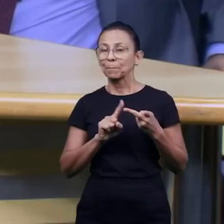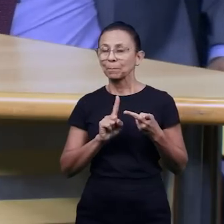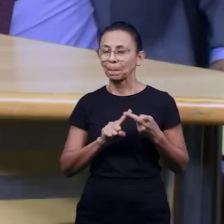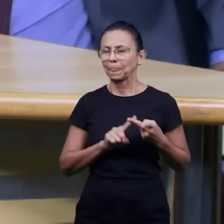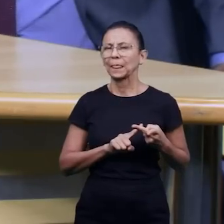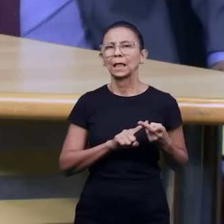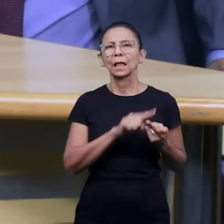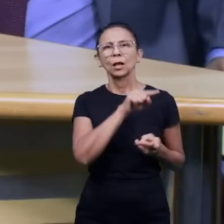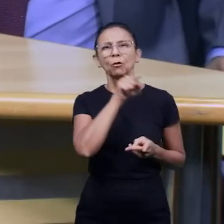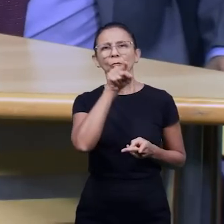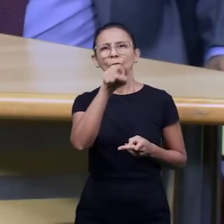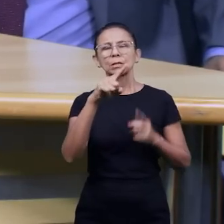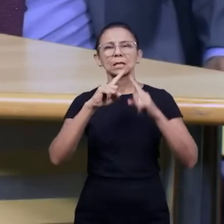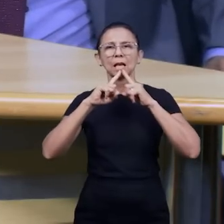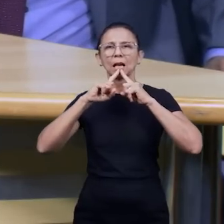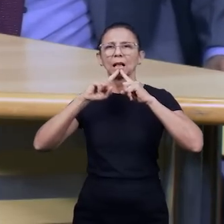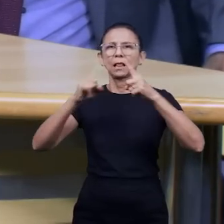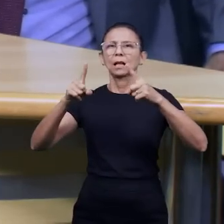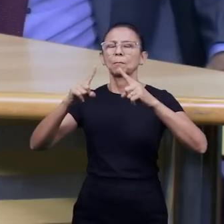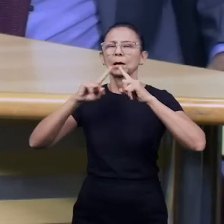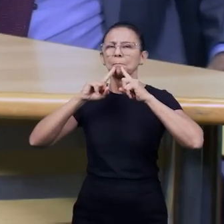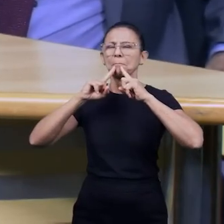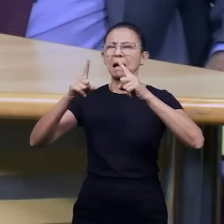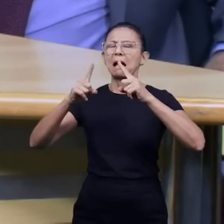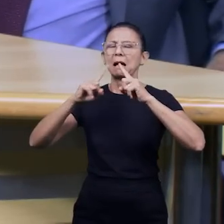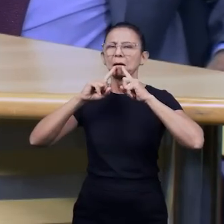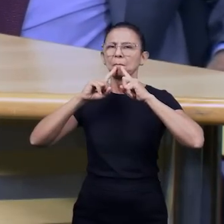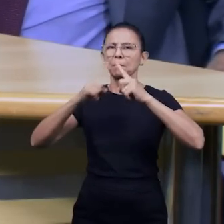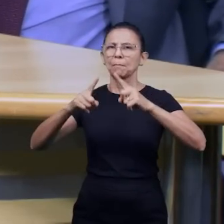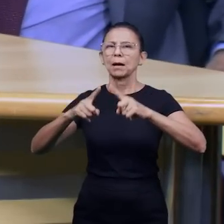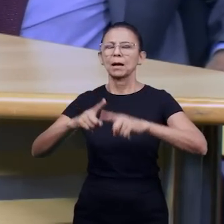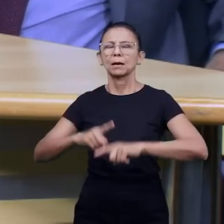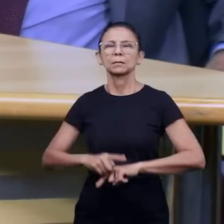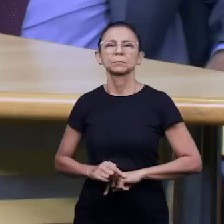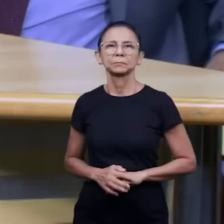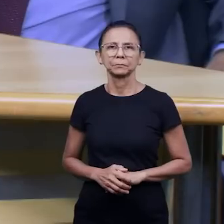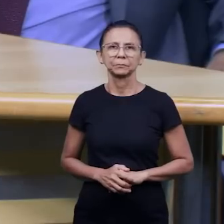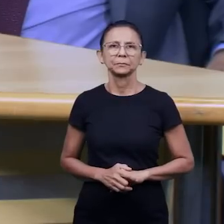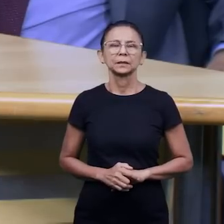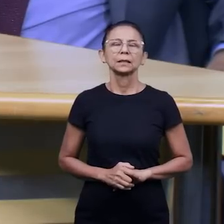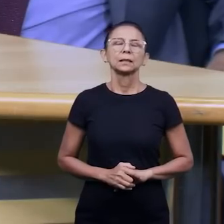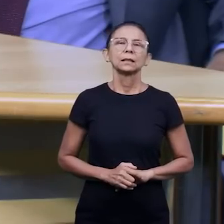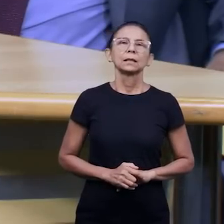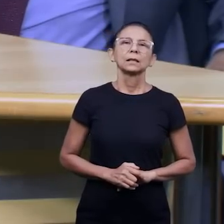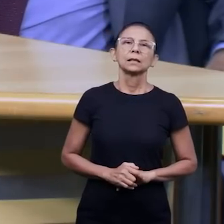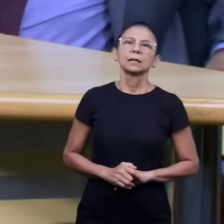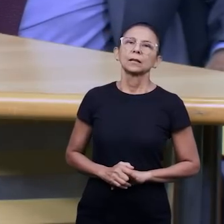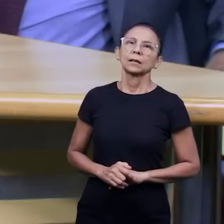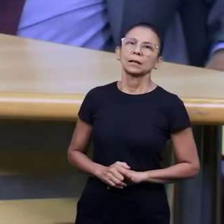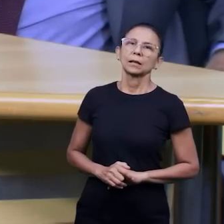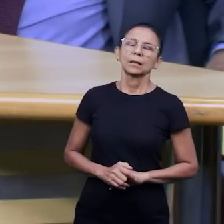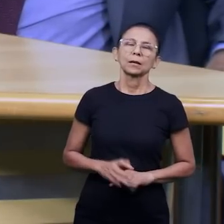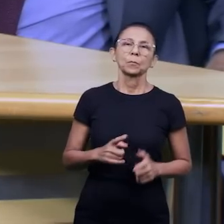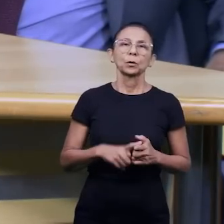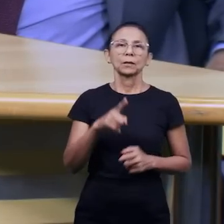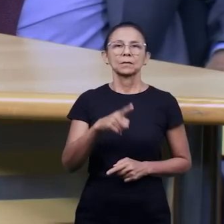ali interessado em outra coisa, ou o jovem que ainda está indo ali porque ele está interessado com a moça, mas ele está em... Então